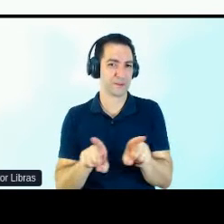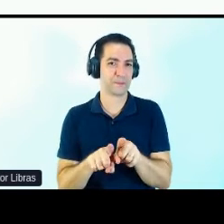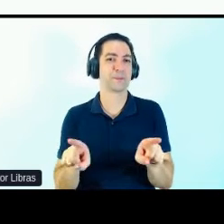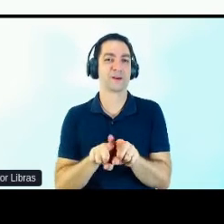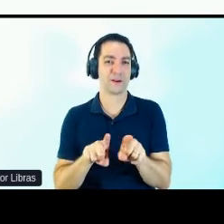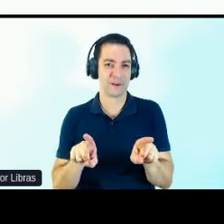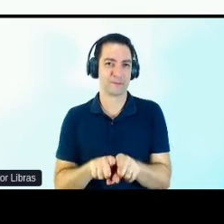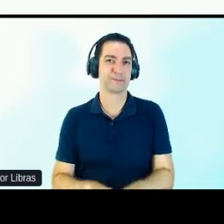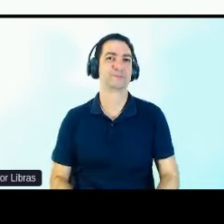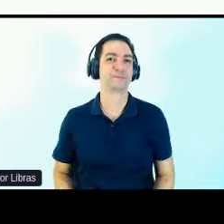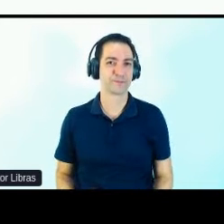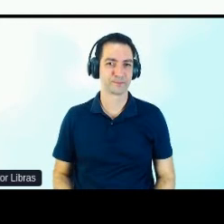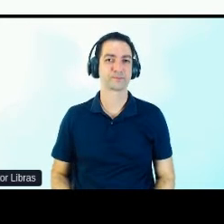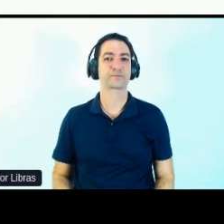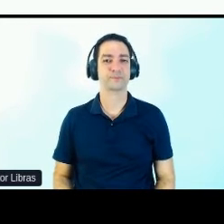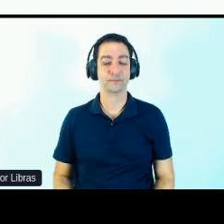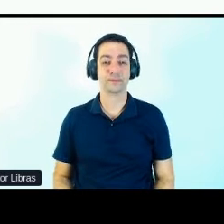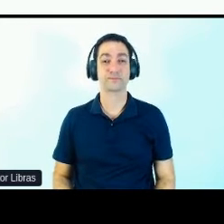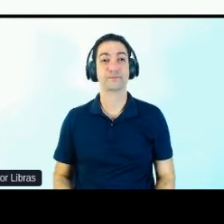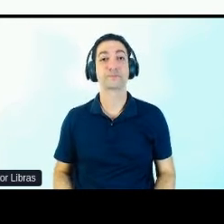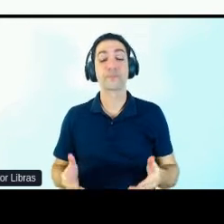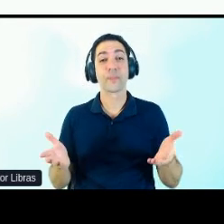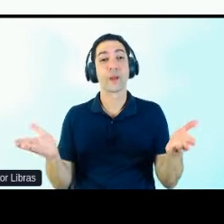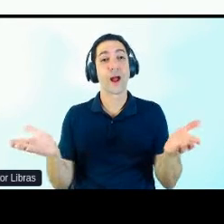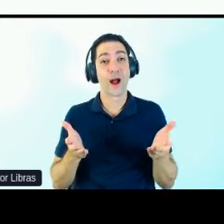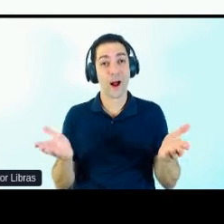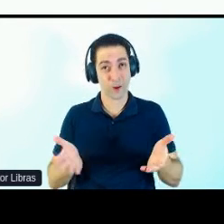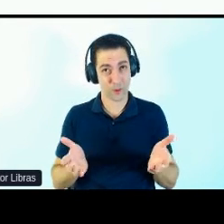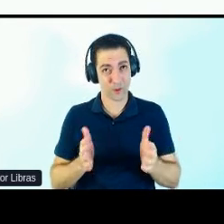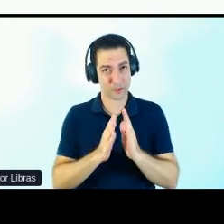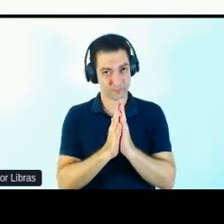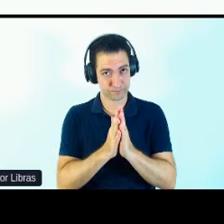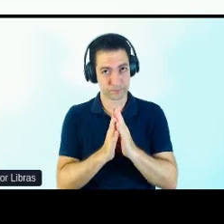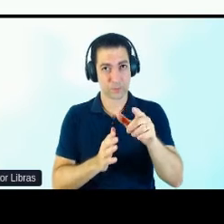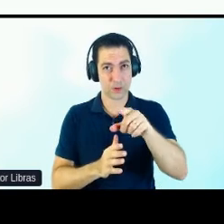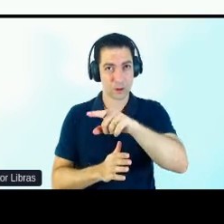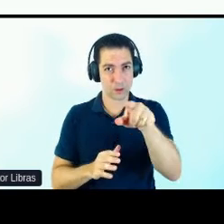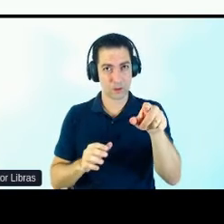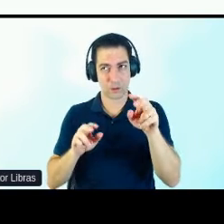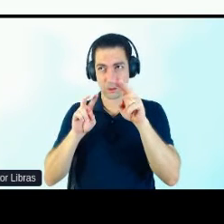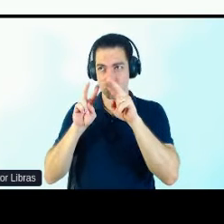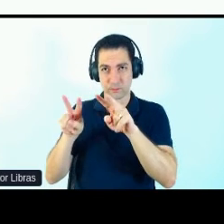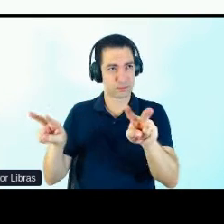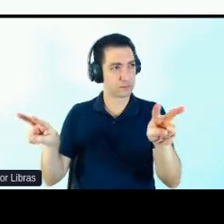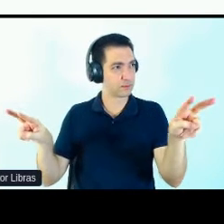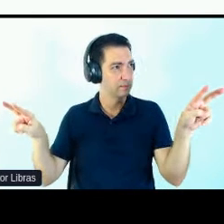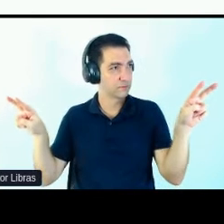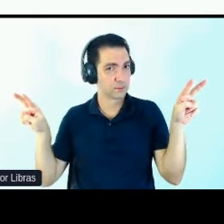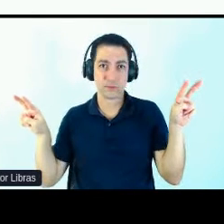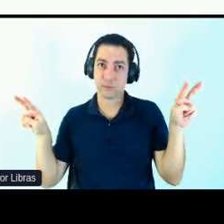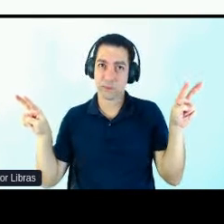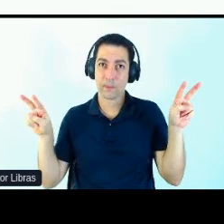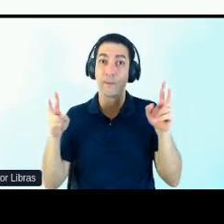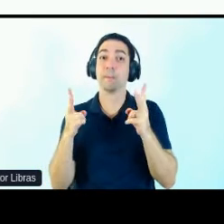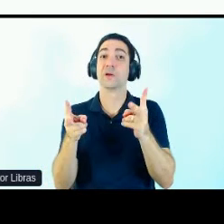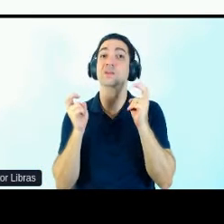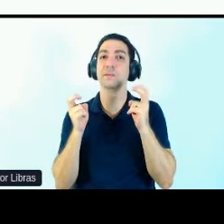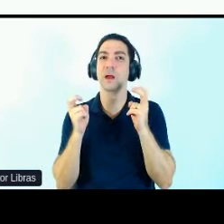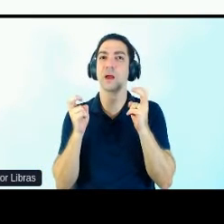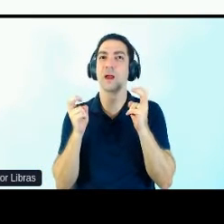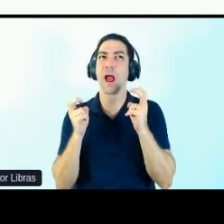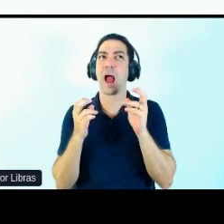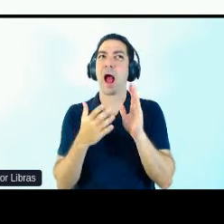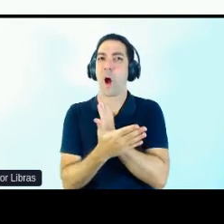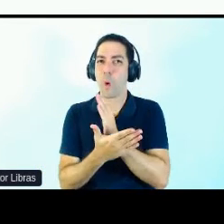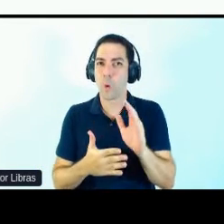Agora eu convido vocês a gente olhar para o nosso redor e perceber em pequenas atitudes e falas como a